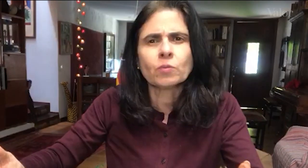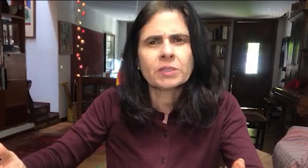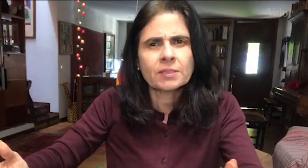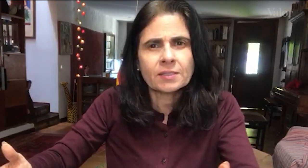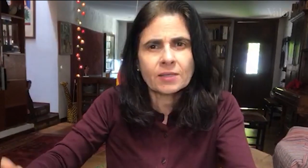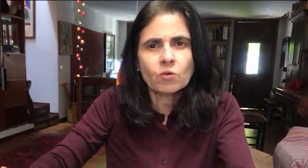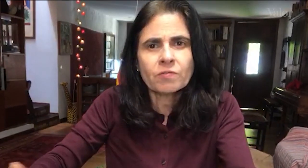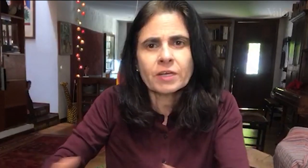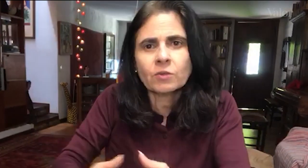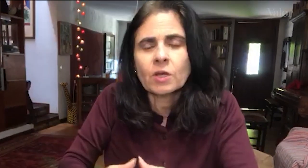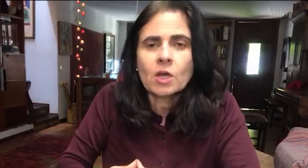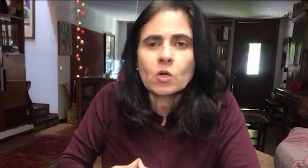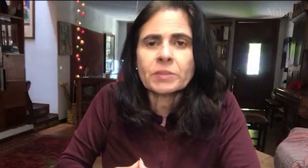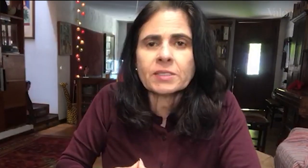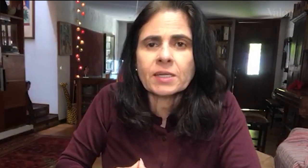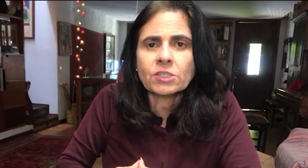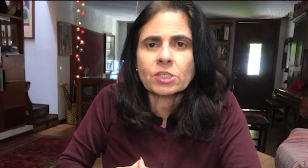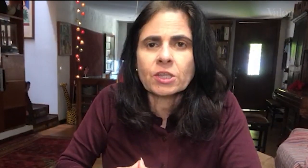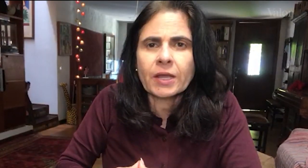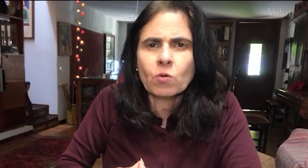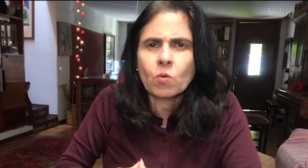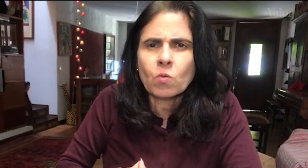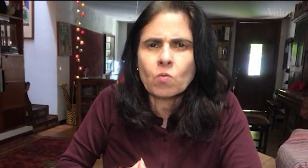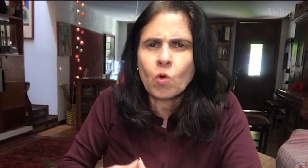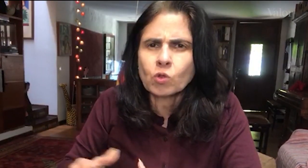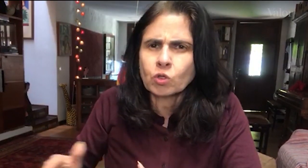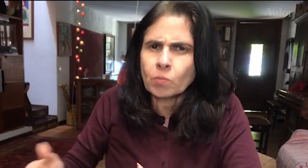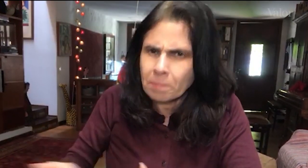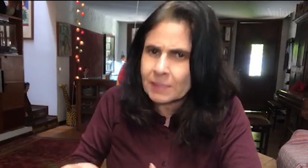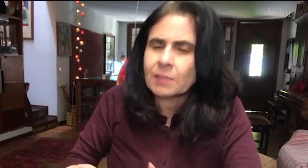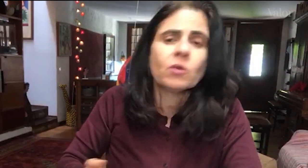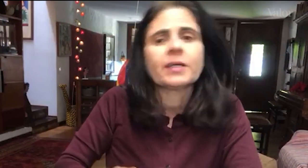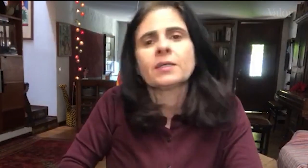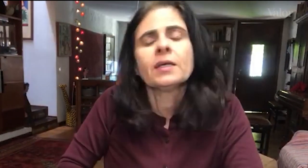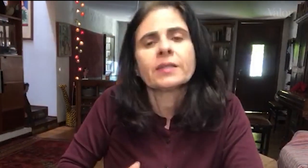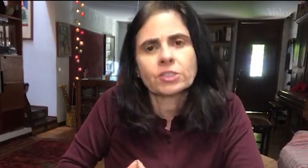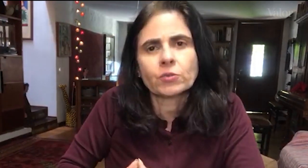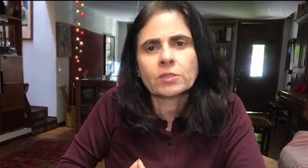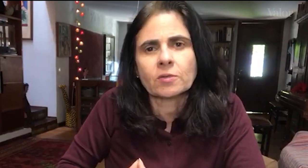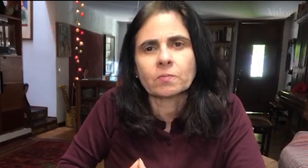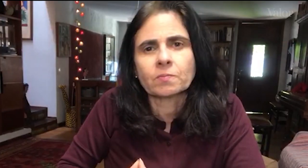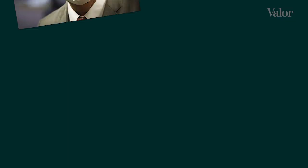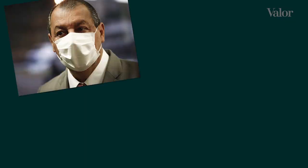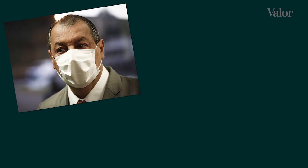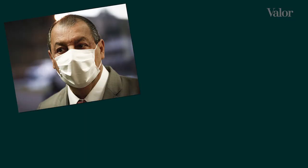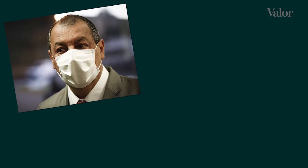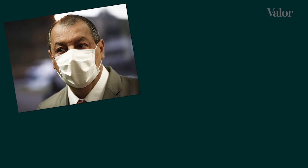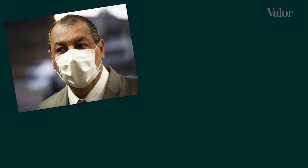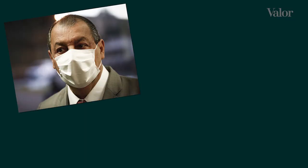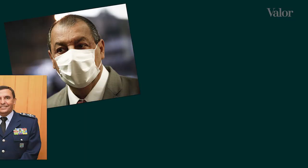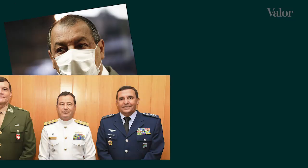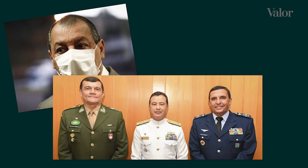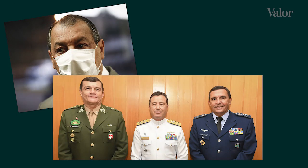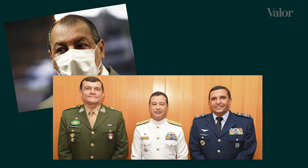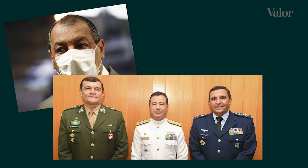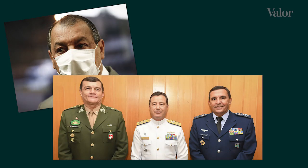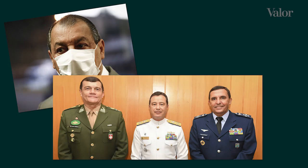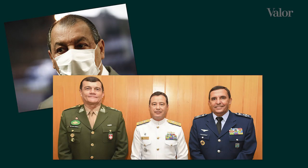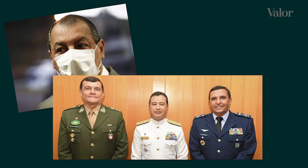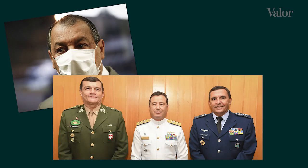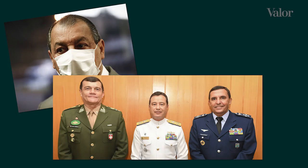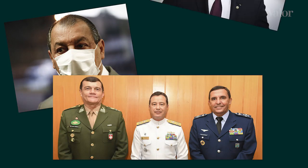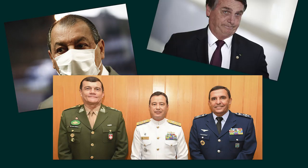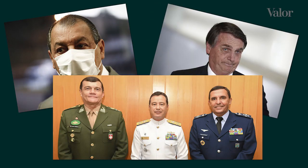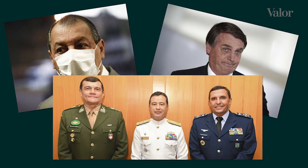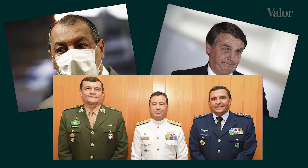e sobre seu governo, o presidente deu um outro passa-moleque na instituição. Se o Marazis empurrou as